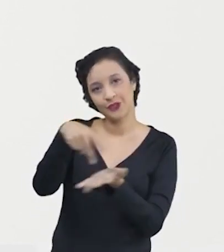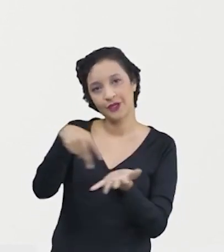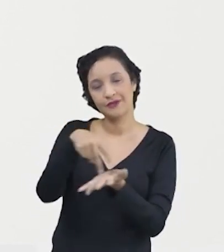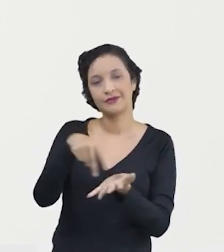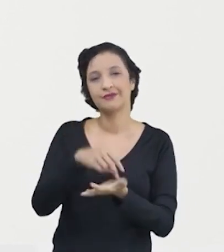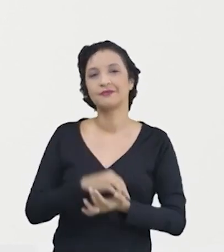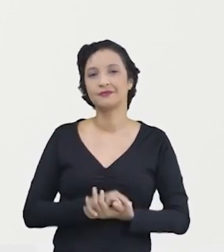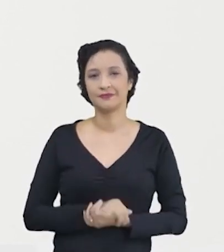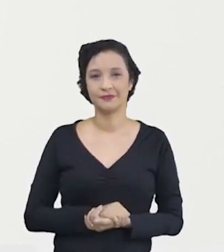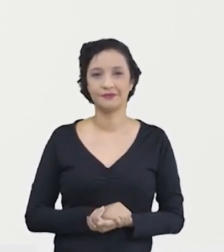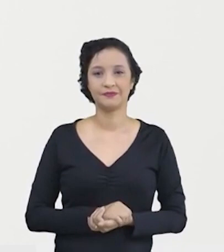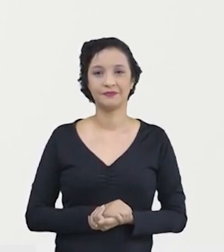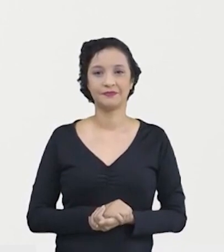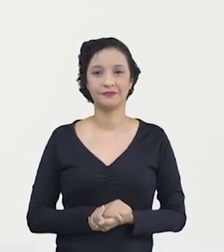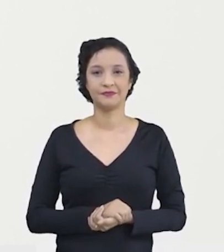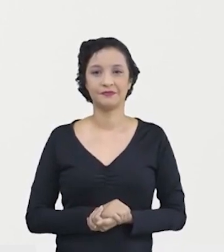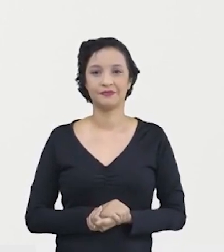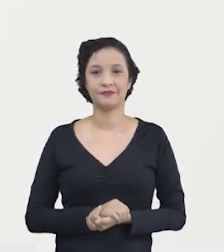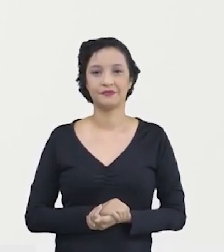Ok?